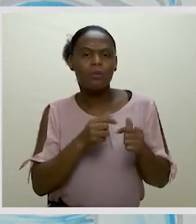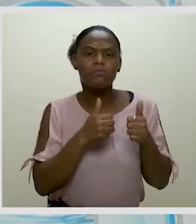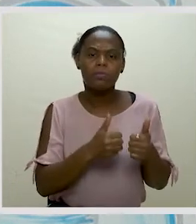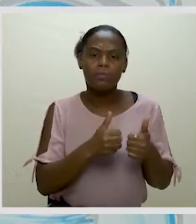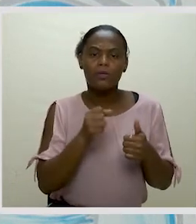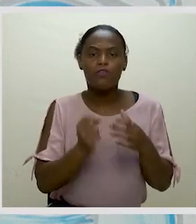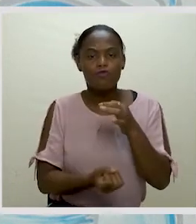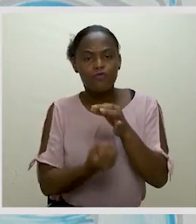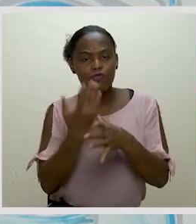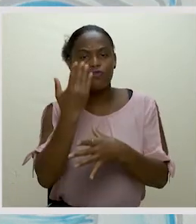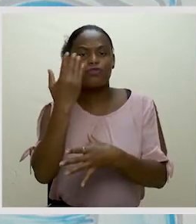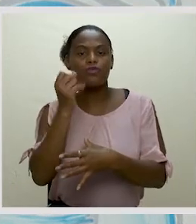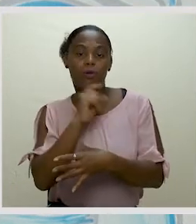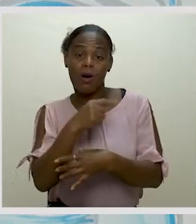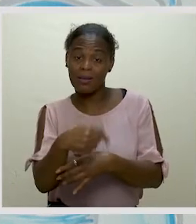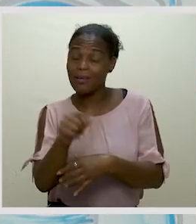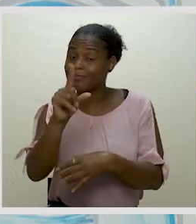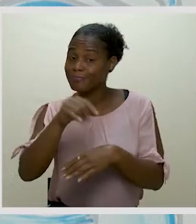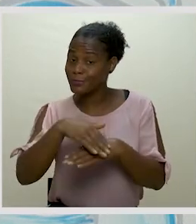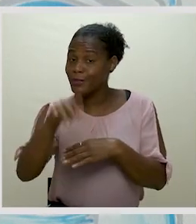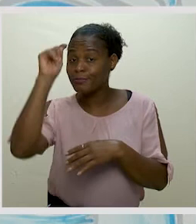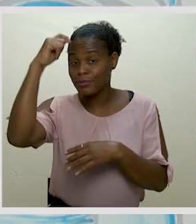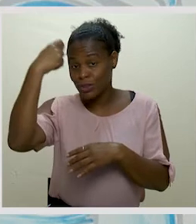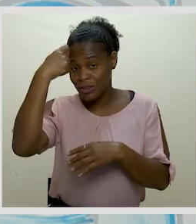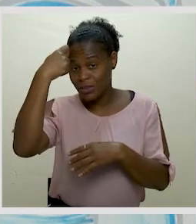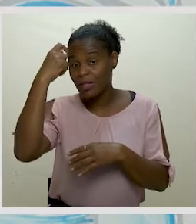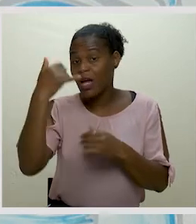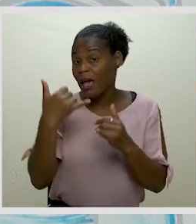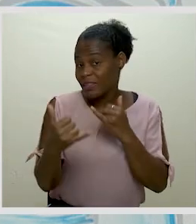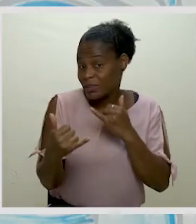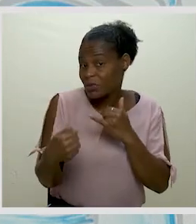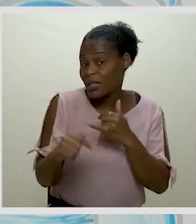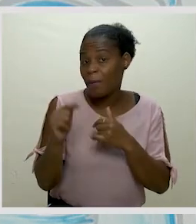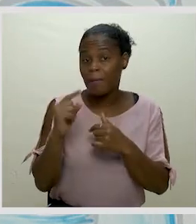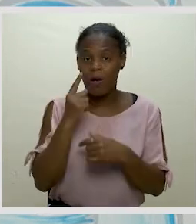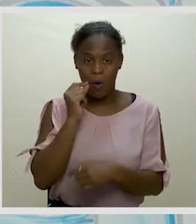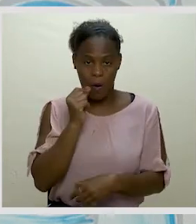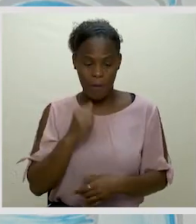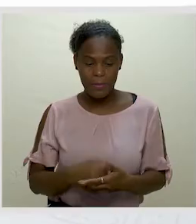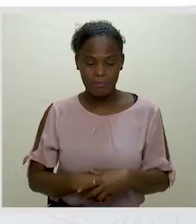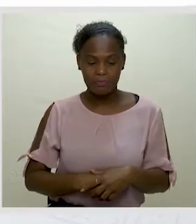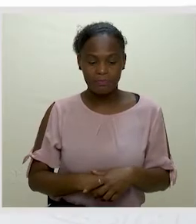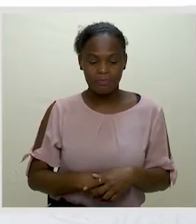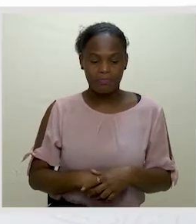bom pode trazer um vulcão, apesar de causar também prejuízos e ser um risco para o homem.